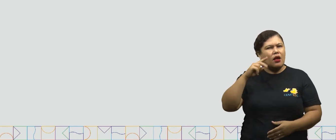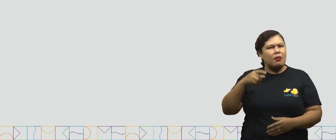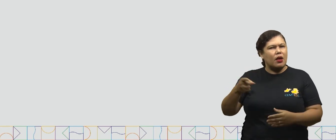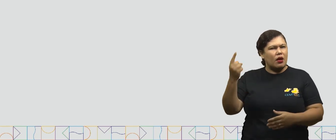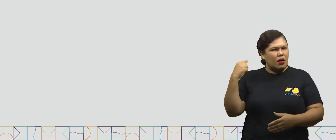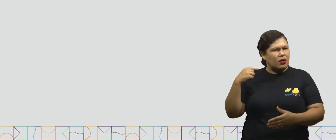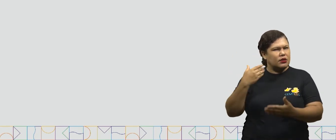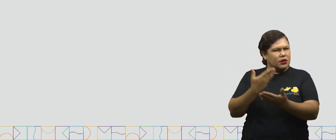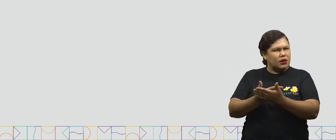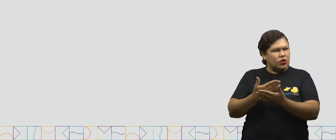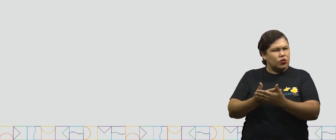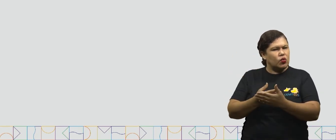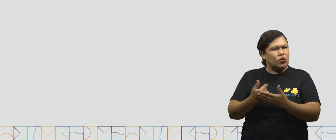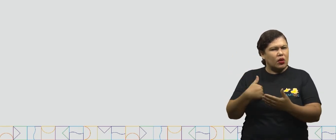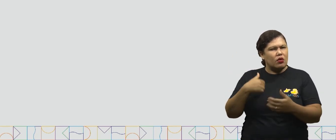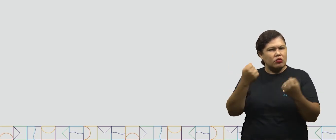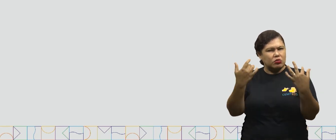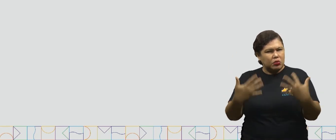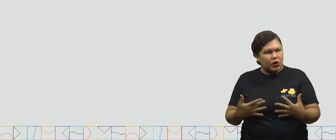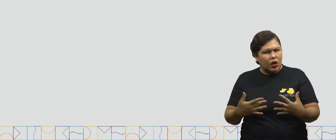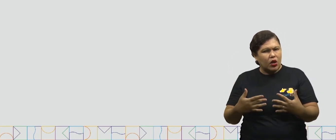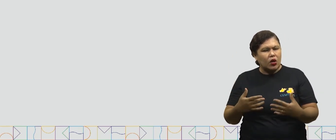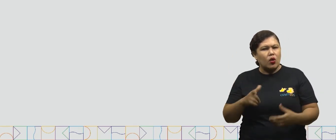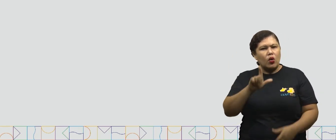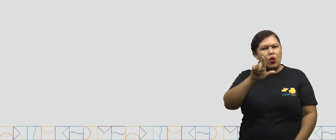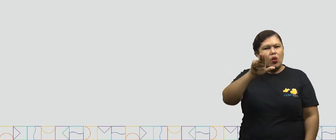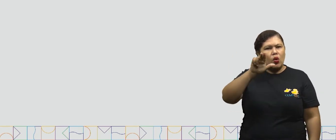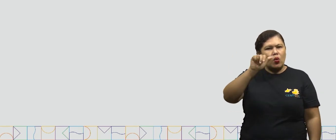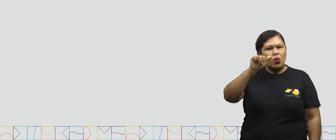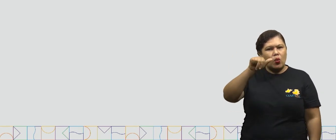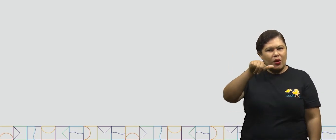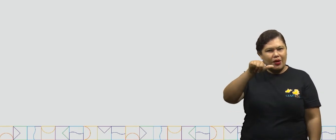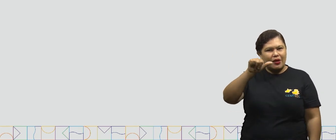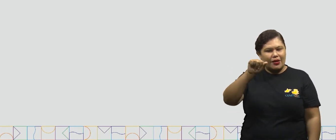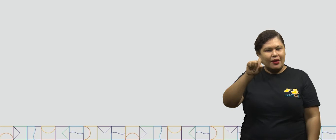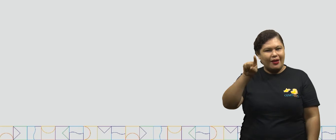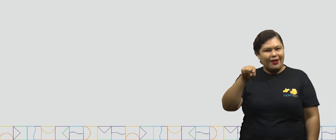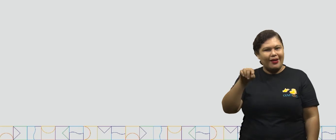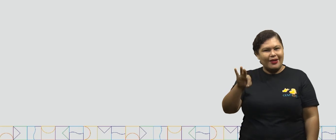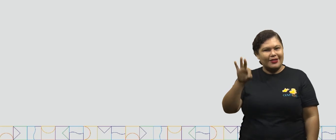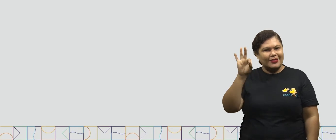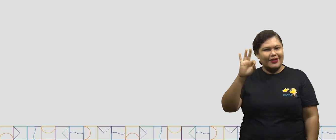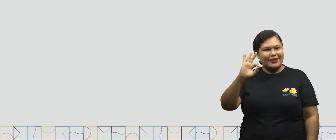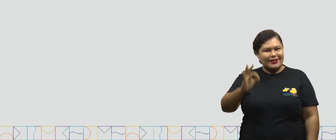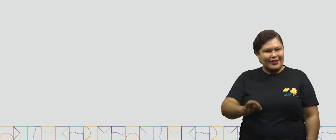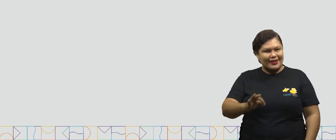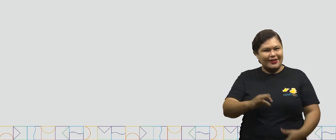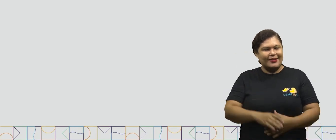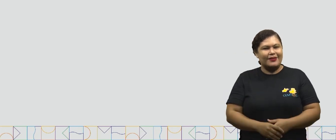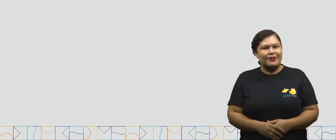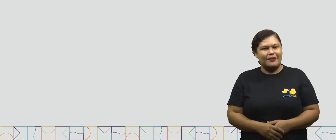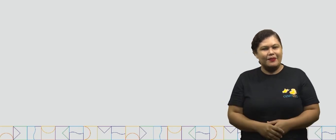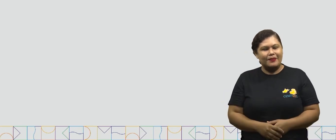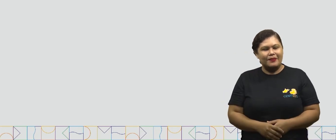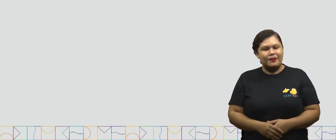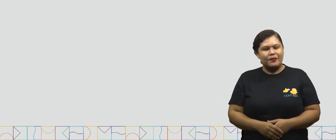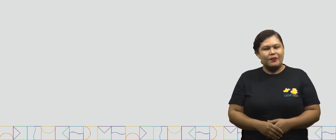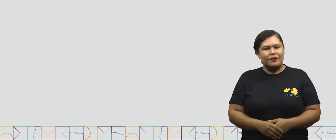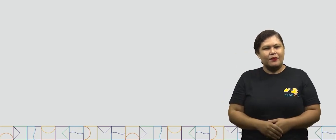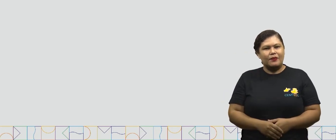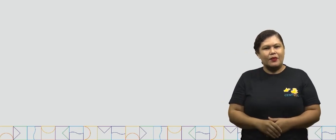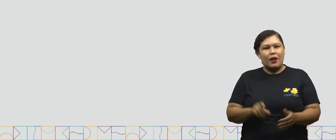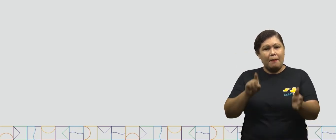que trabalhamos a palavra ela anteriormente na nossa aula? Nós vimos que ela substitui Luana,